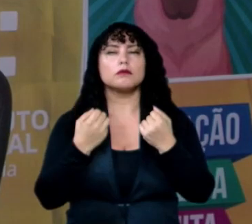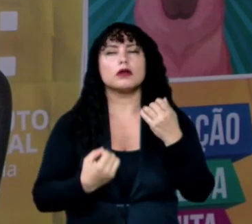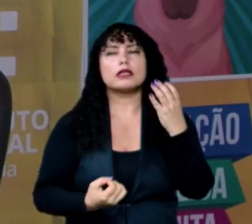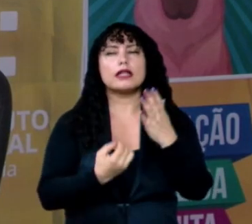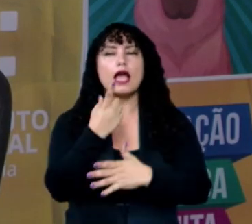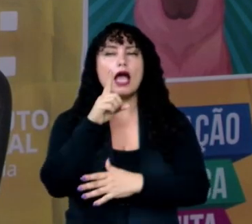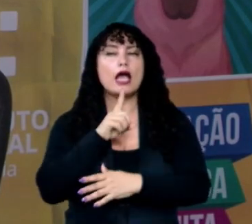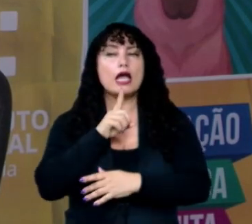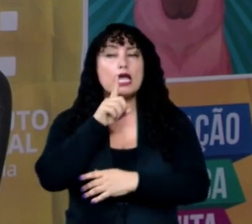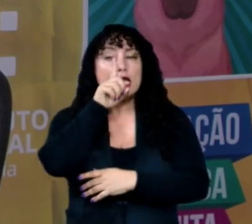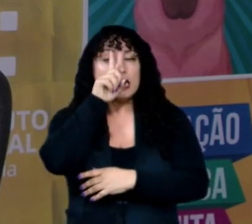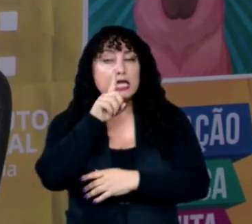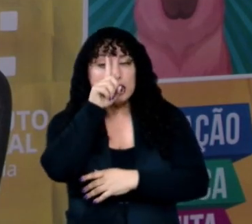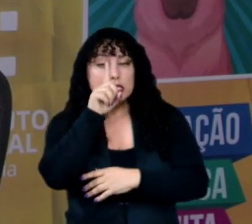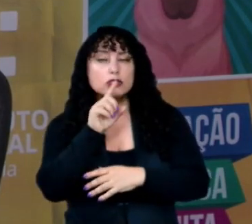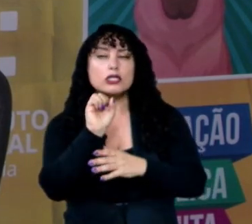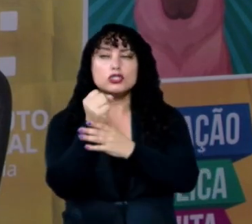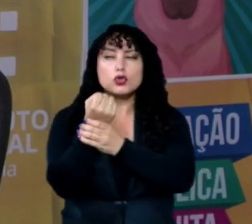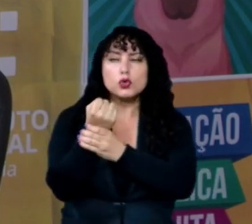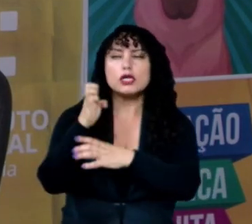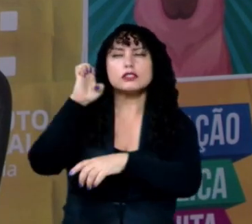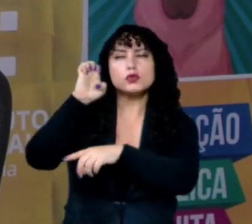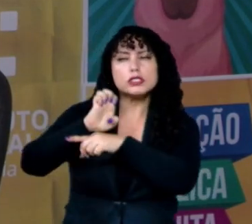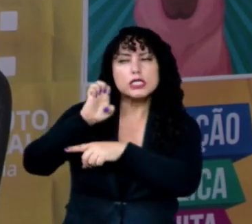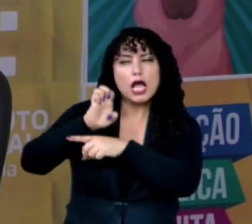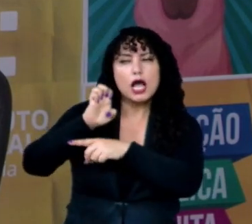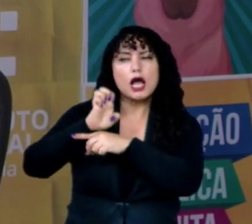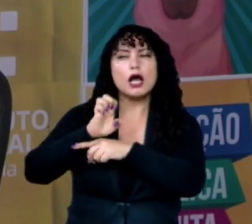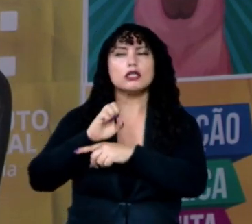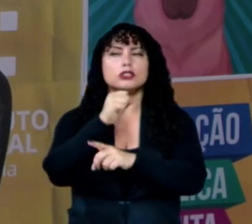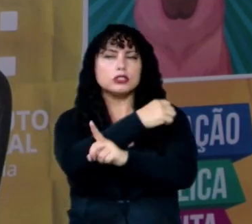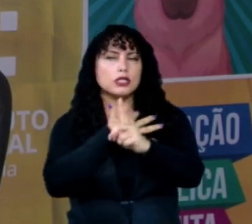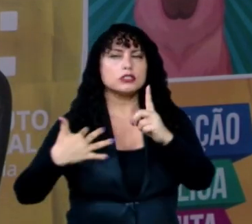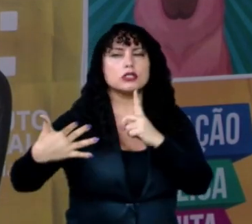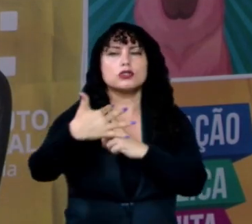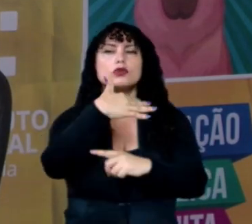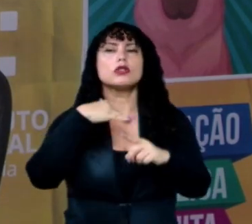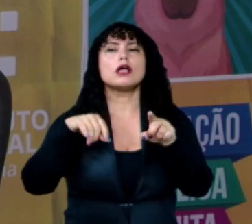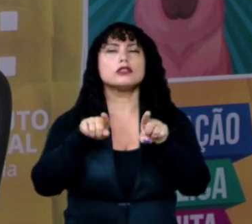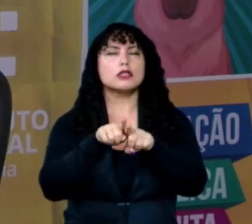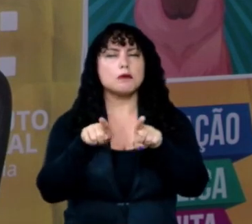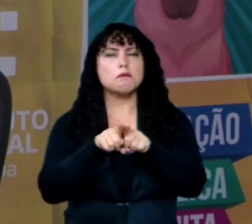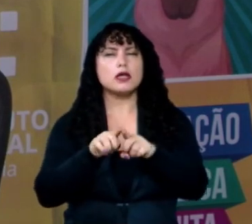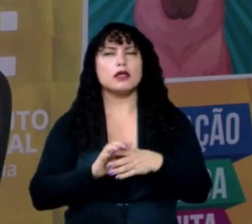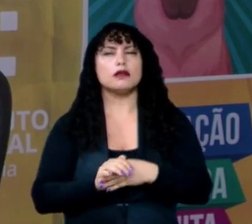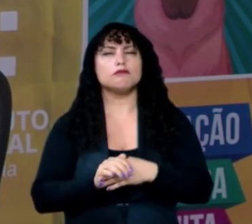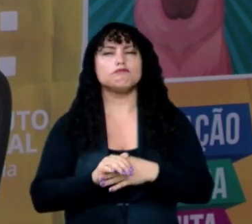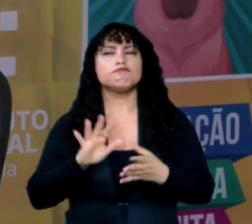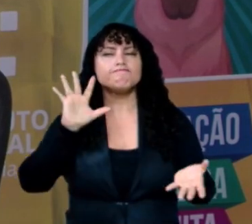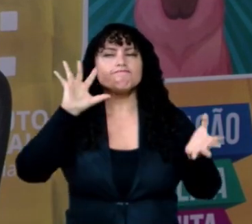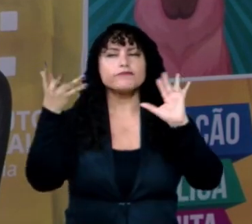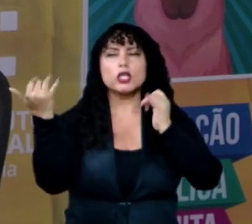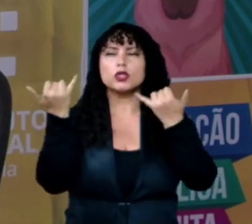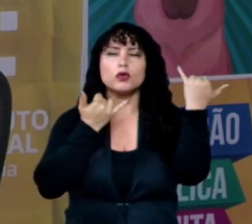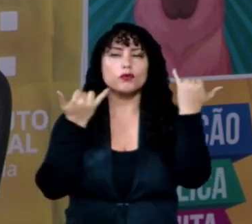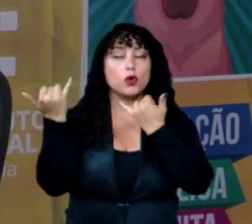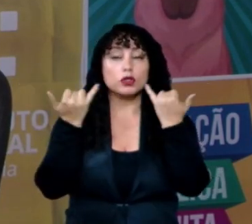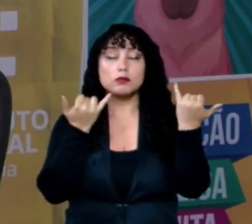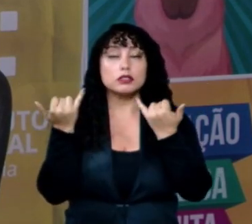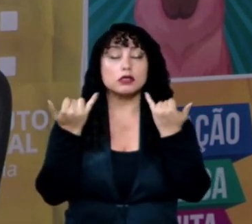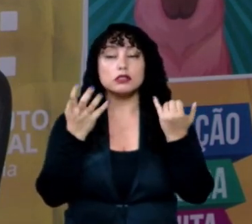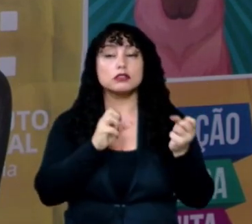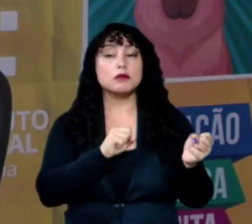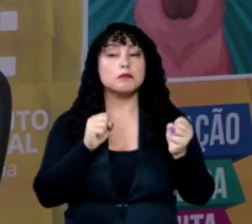à segurança do Estado, à segurança da sociedade. Então, eventualmente, informações que